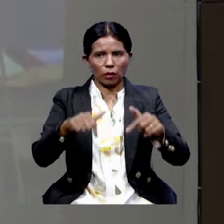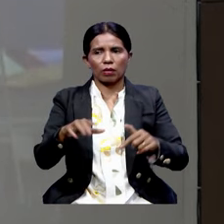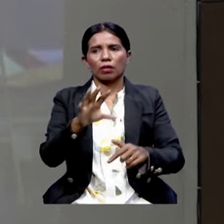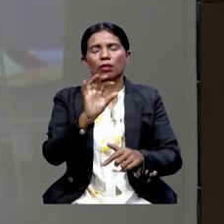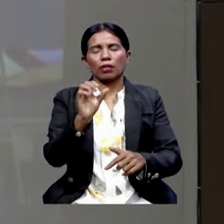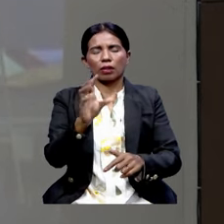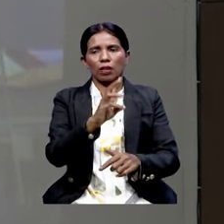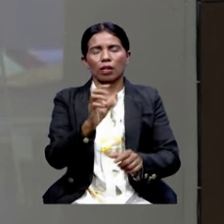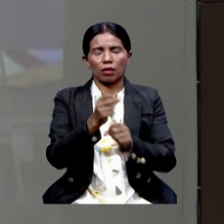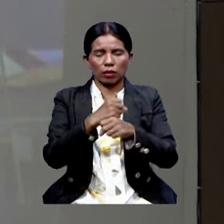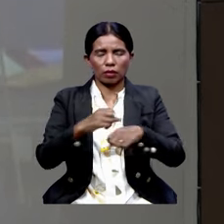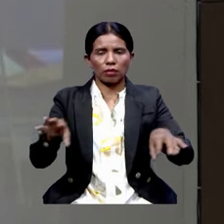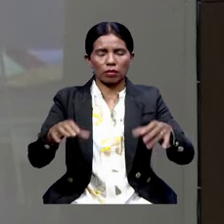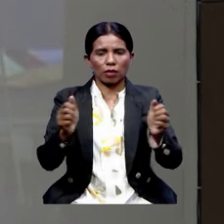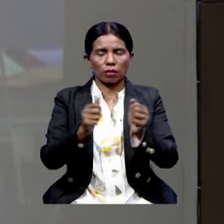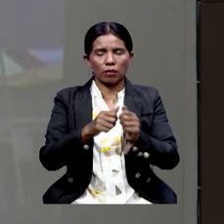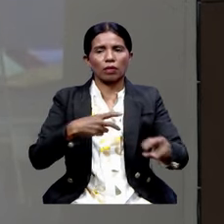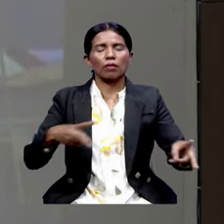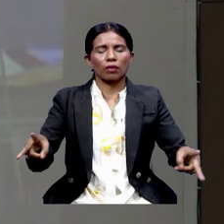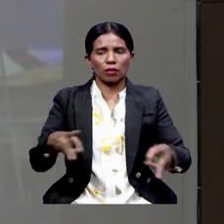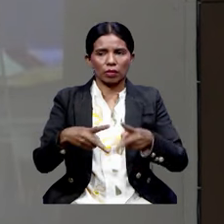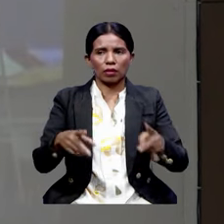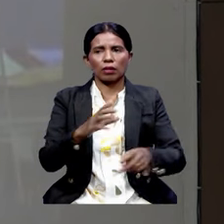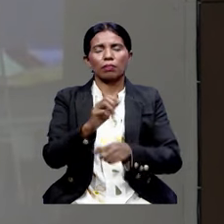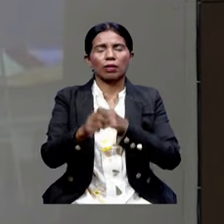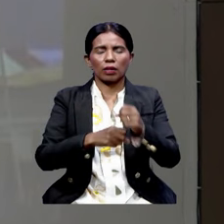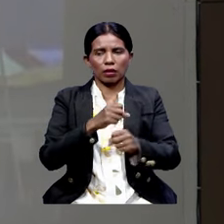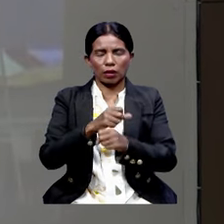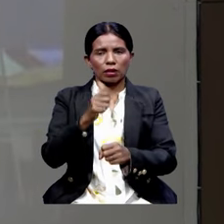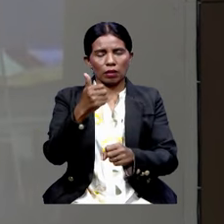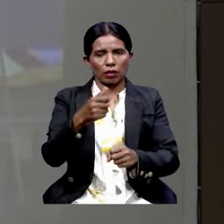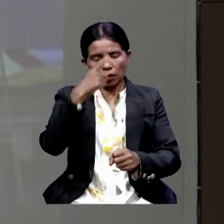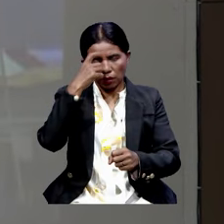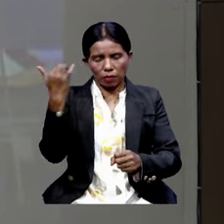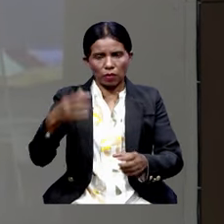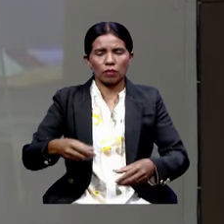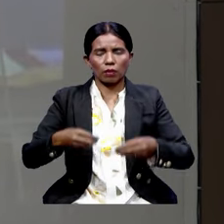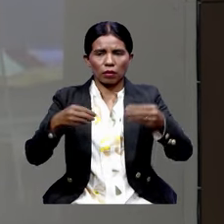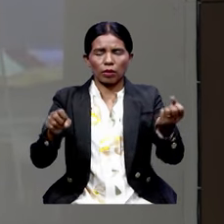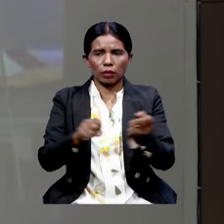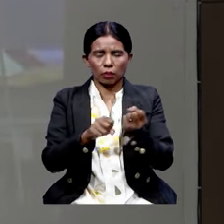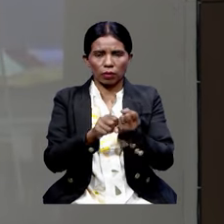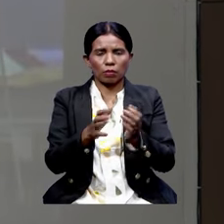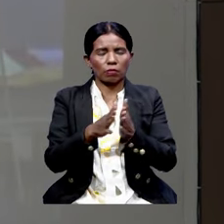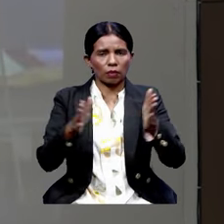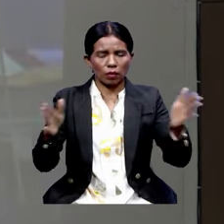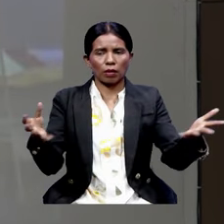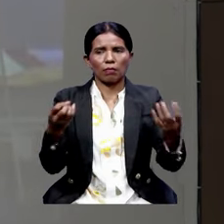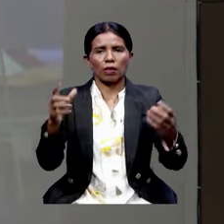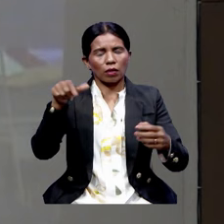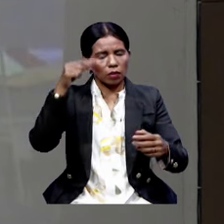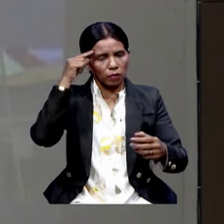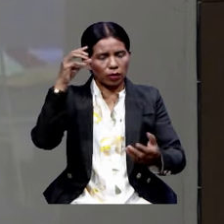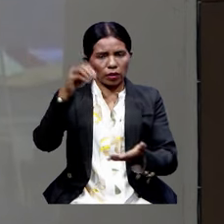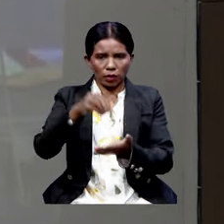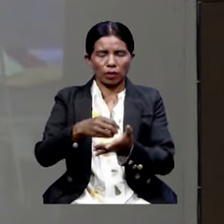no ralo na Sernignar no dar voluntários mais de 10 anos. Tamba sira foi na Sernia contribuição na formação lubo que nebe governo